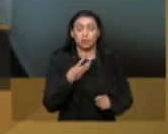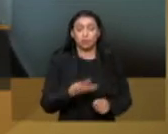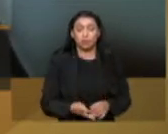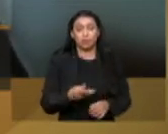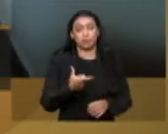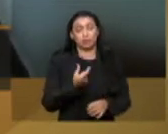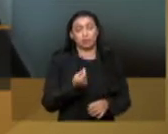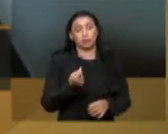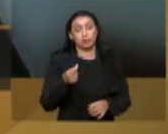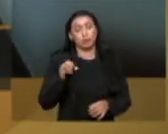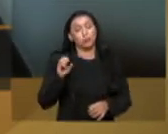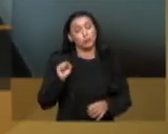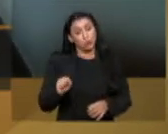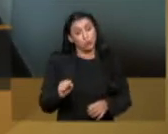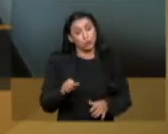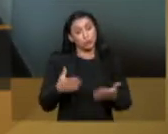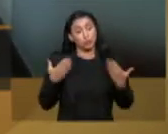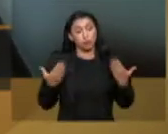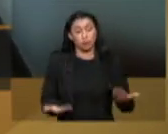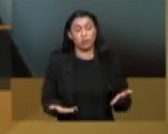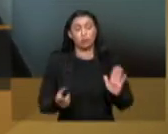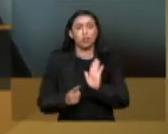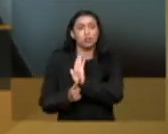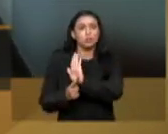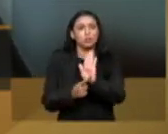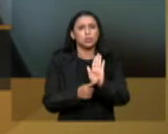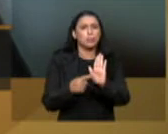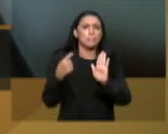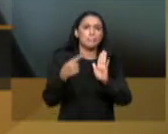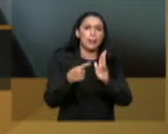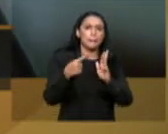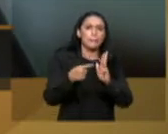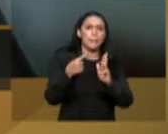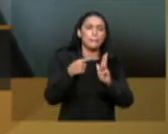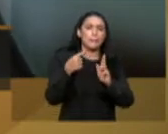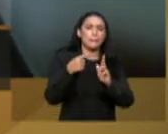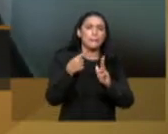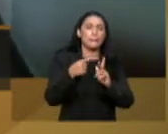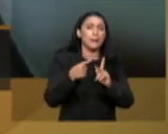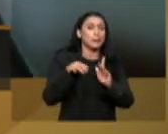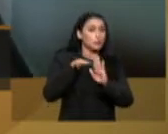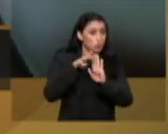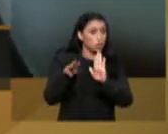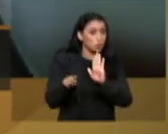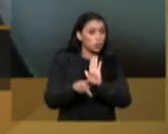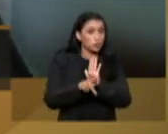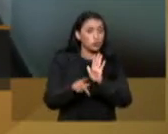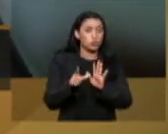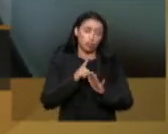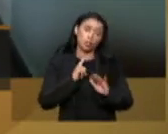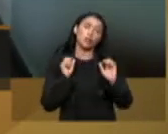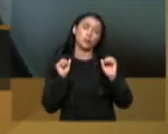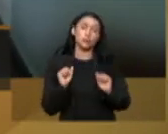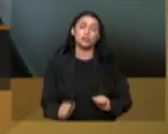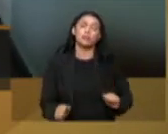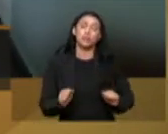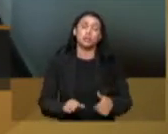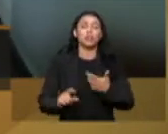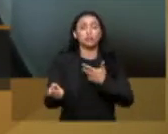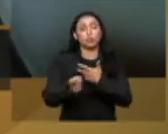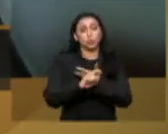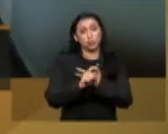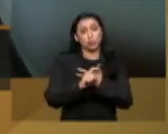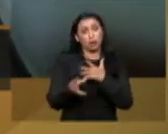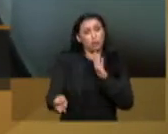413/2008. De acordo com a exposição de motivos daquela medida provisória, a possibilidade de o Poder